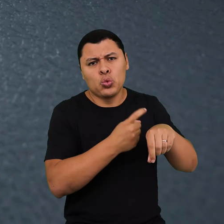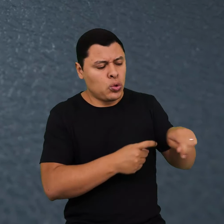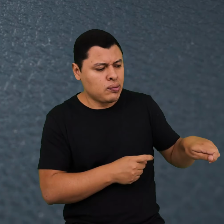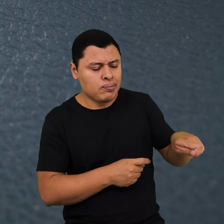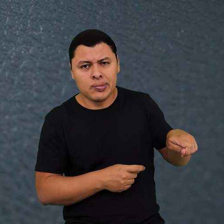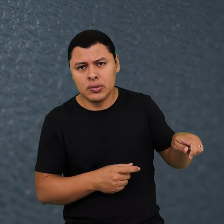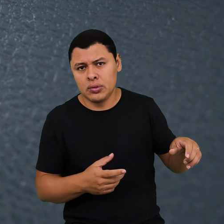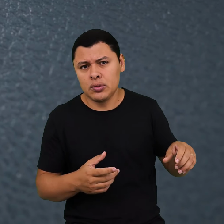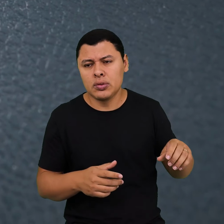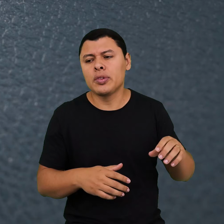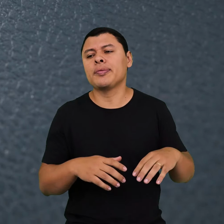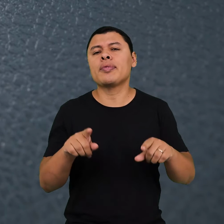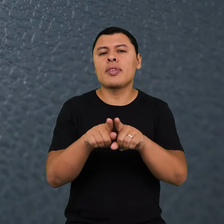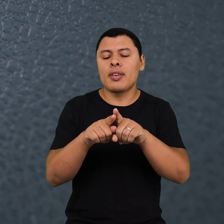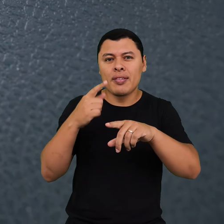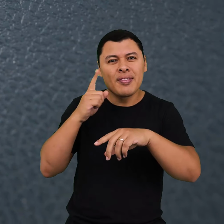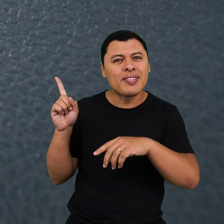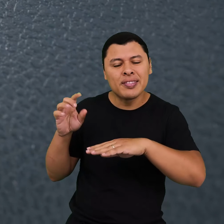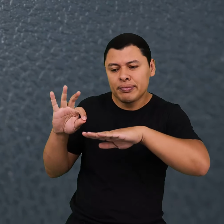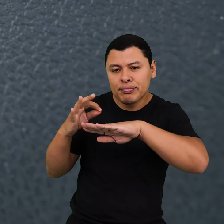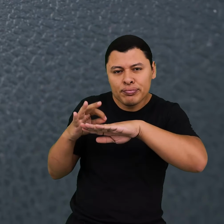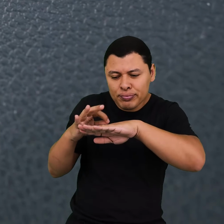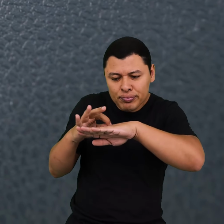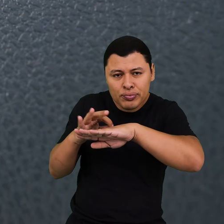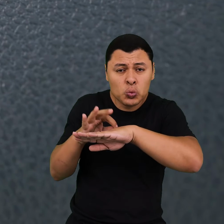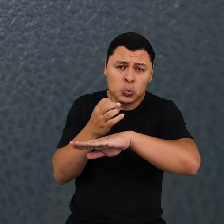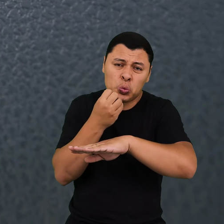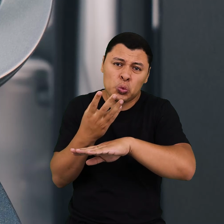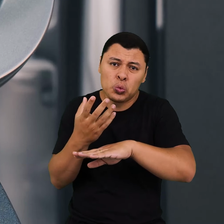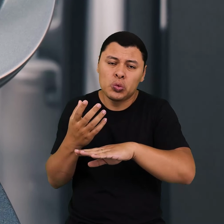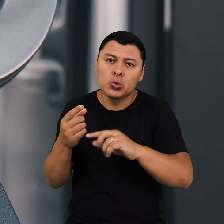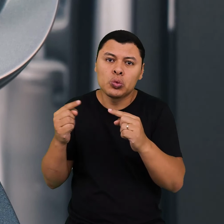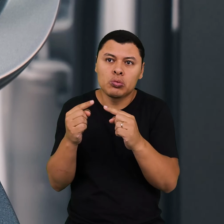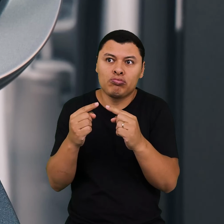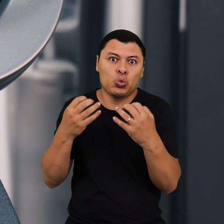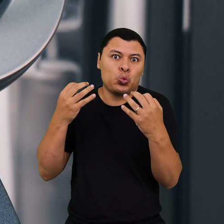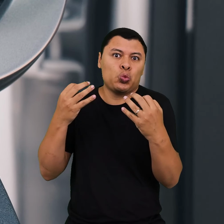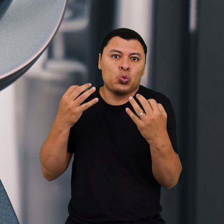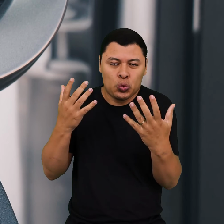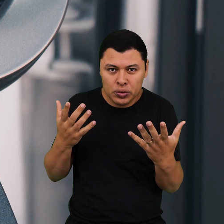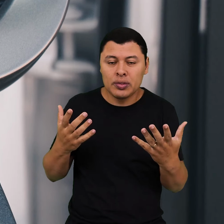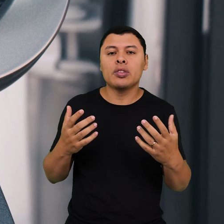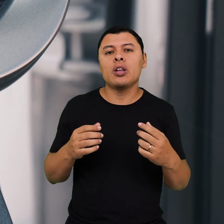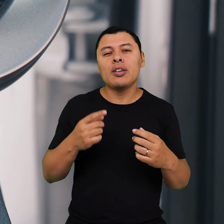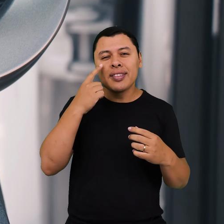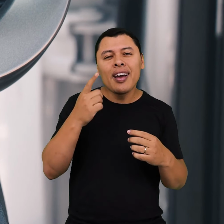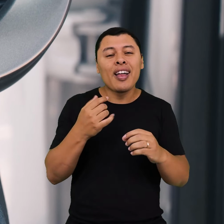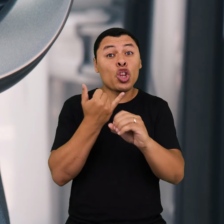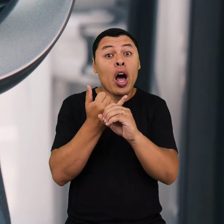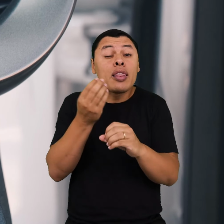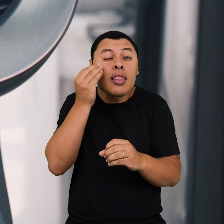Tem uns caprichos, né? Essa simulação de costura que a Toyota utiliza desde a geração anterior do Corolla. Então você vê que tem aí uma tentativa